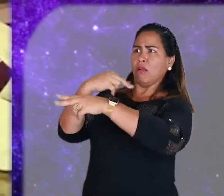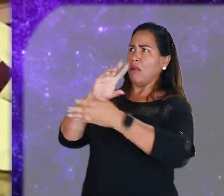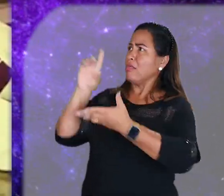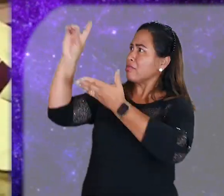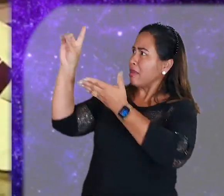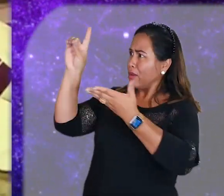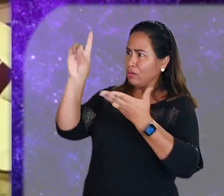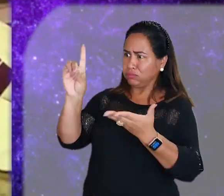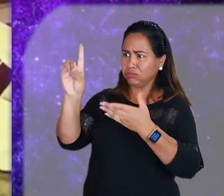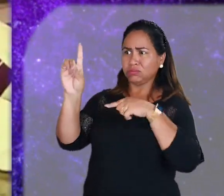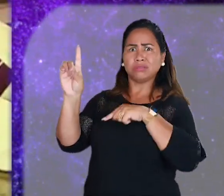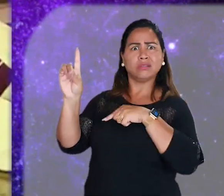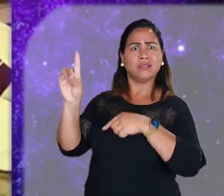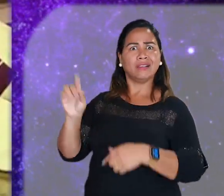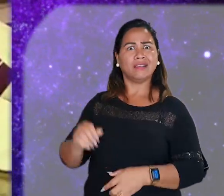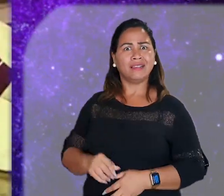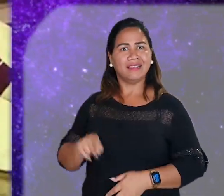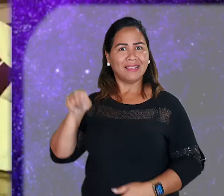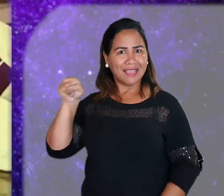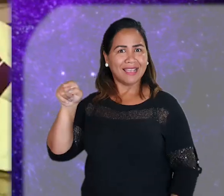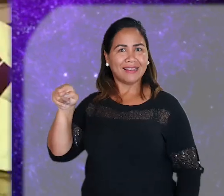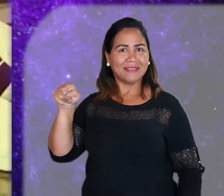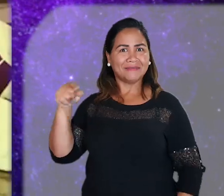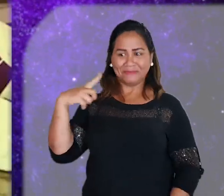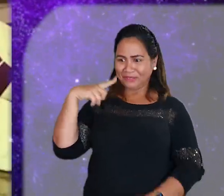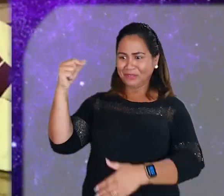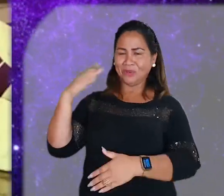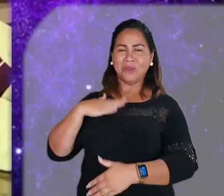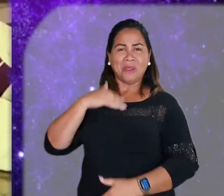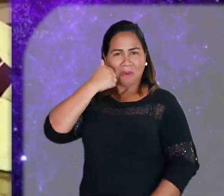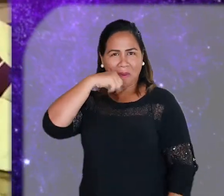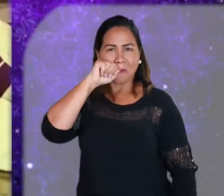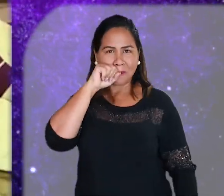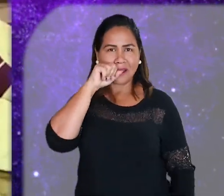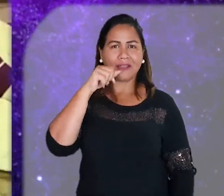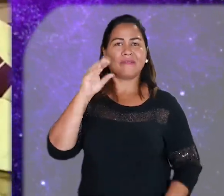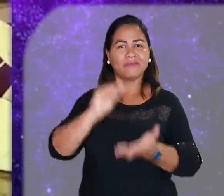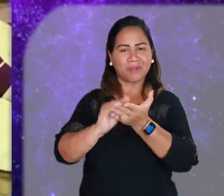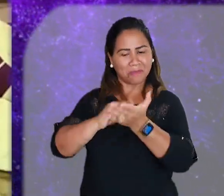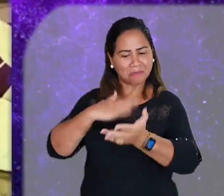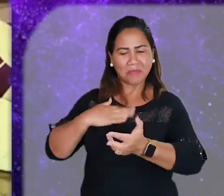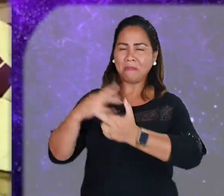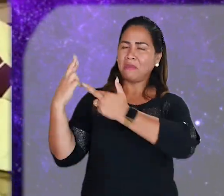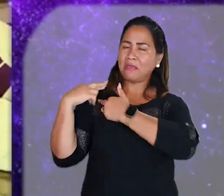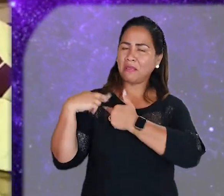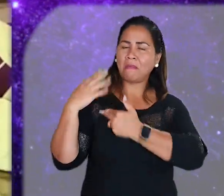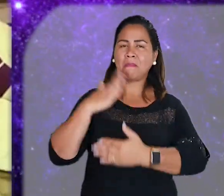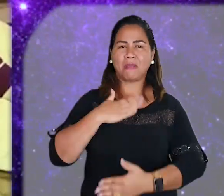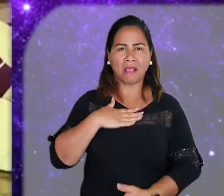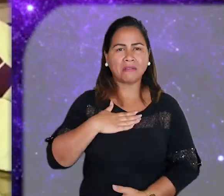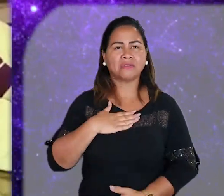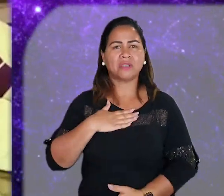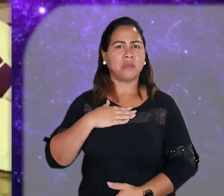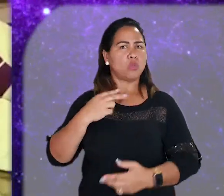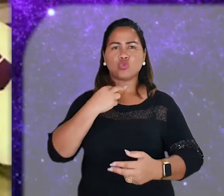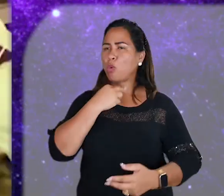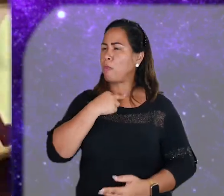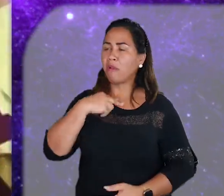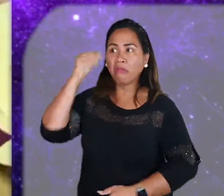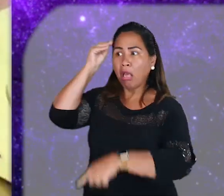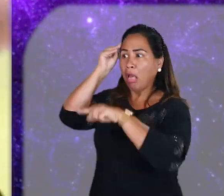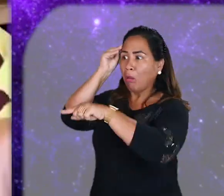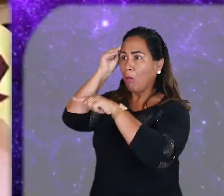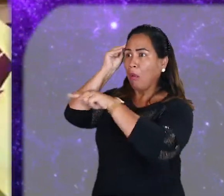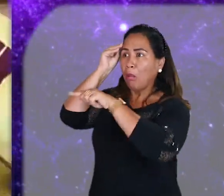dos olhos dela que ela é perfeita do jeito que ela é e que se ela te escolheu como mãe existe a tua parte de cura que não está sendo feita